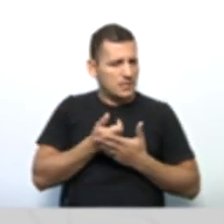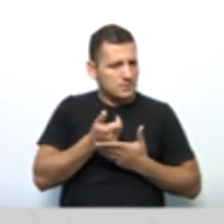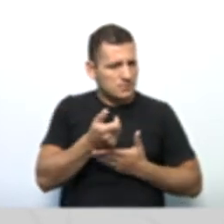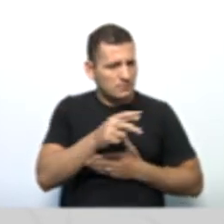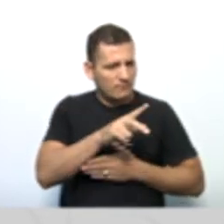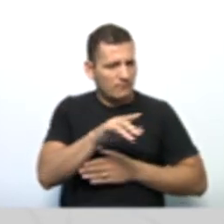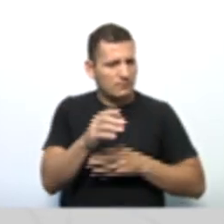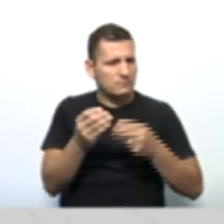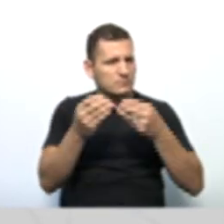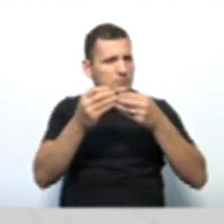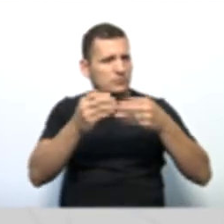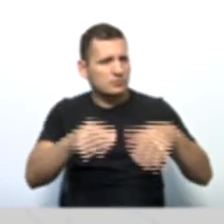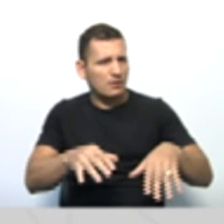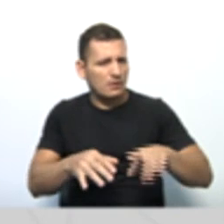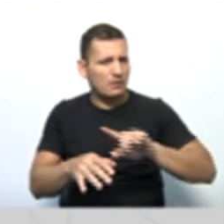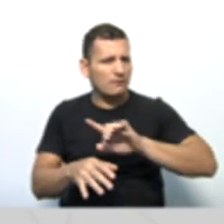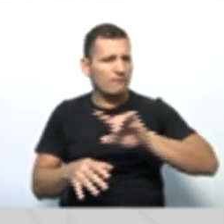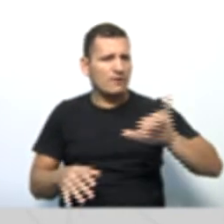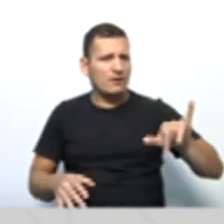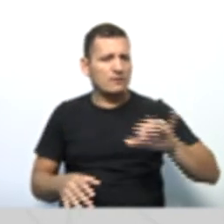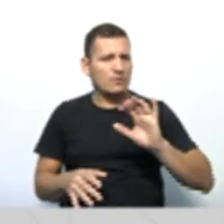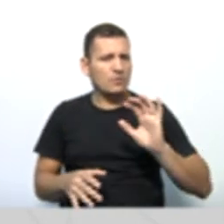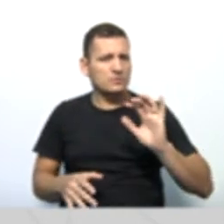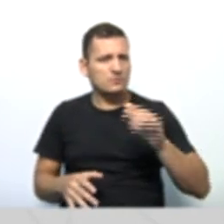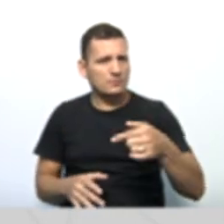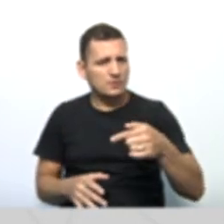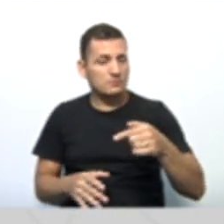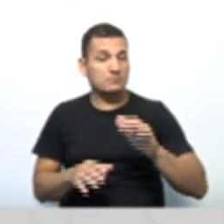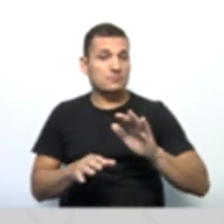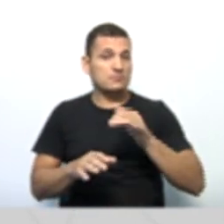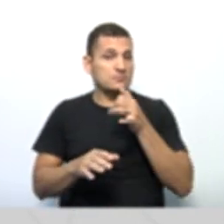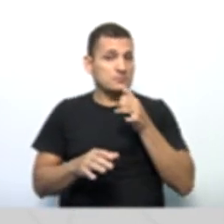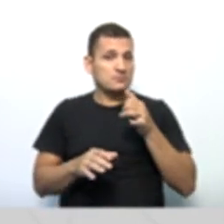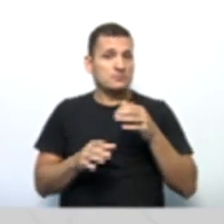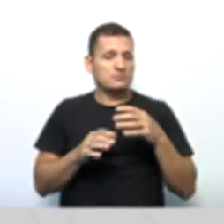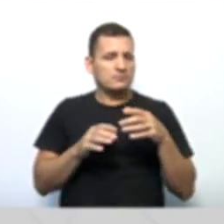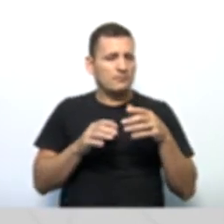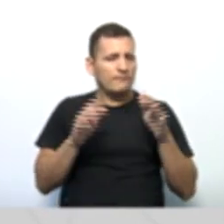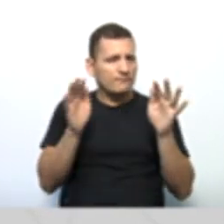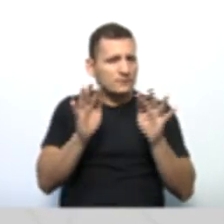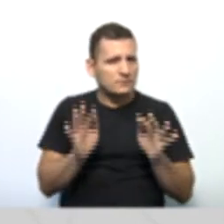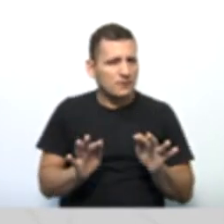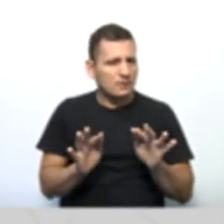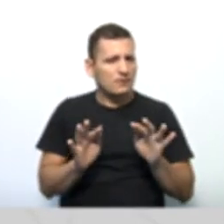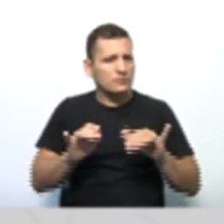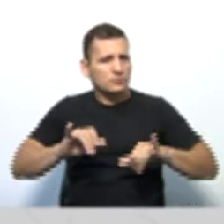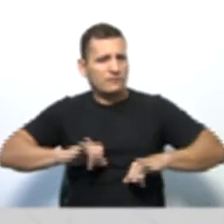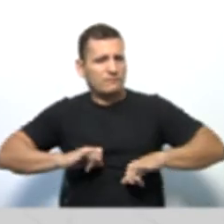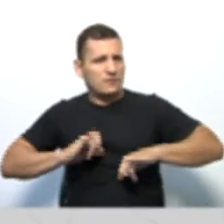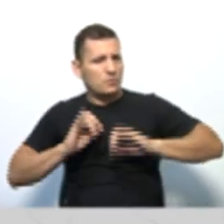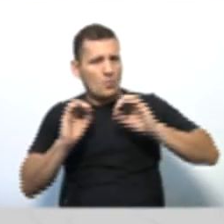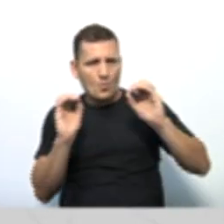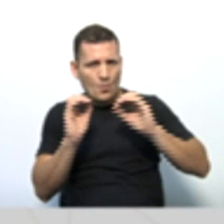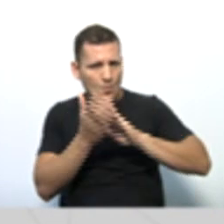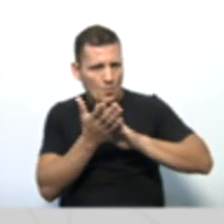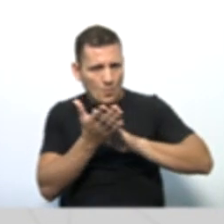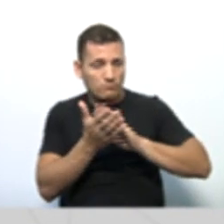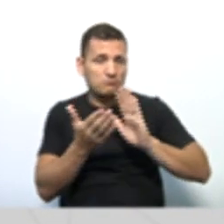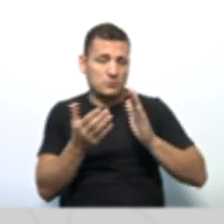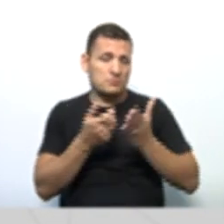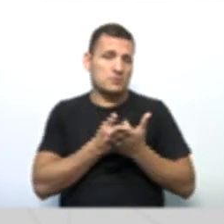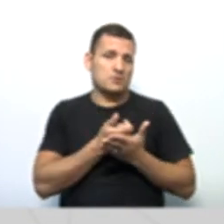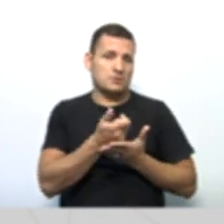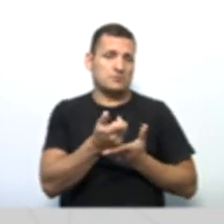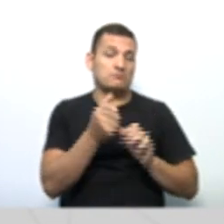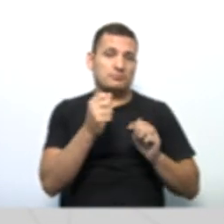que essa ação vai causar. Se ela causar felicidade e evitar dor e sofrimento desnecessário, então essa ação pode